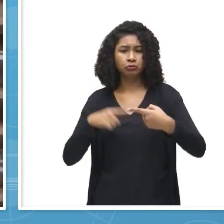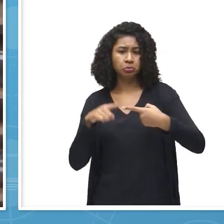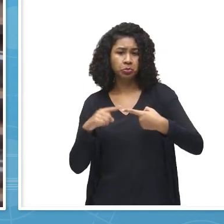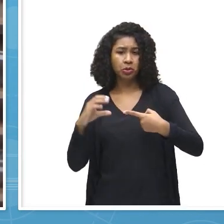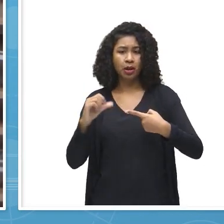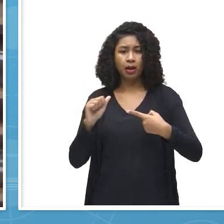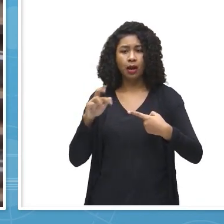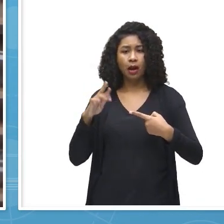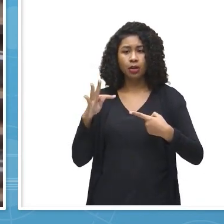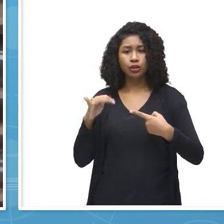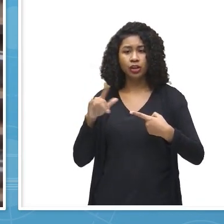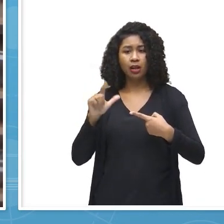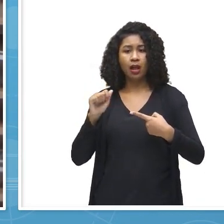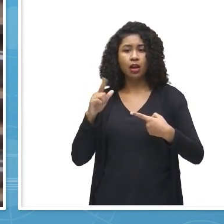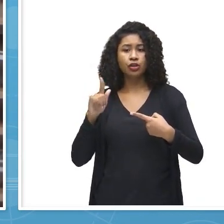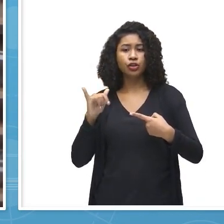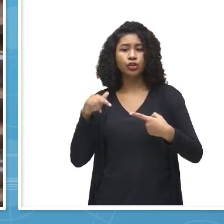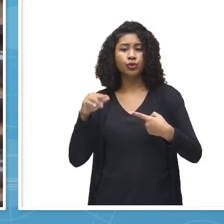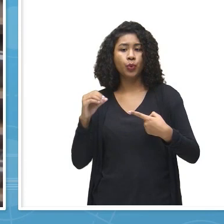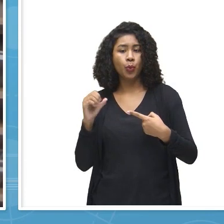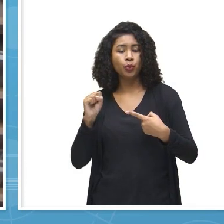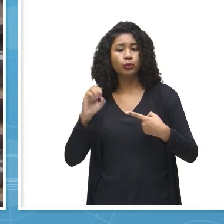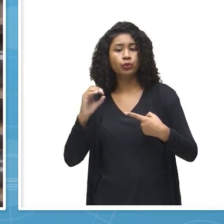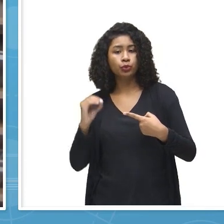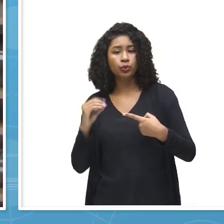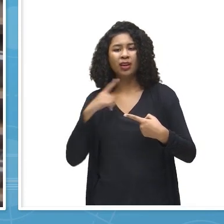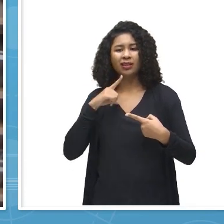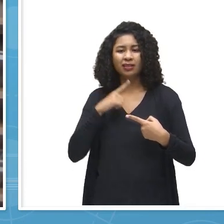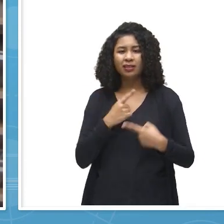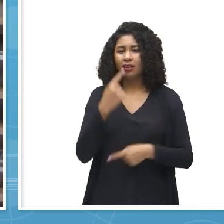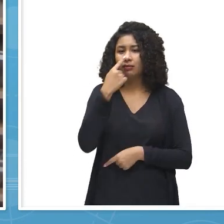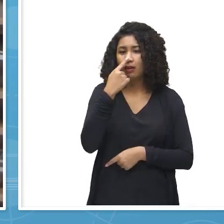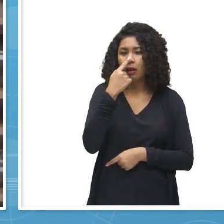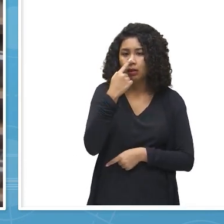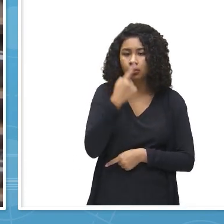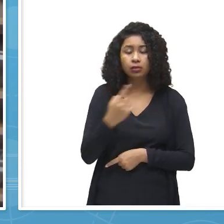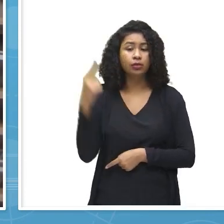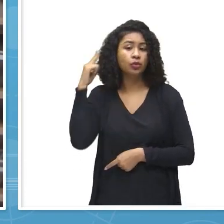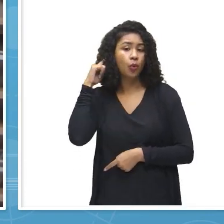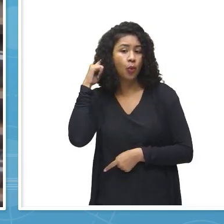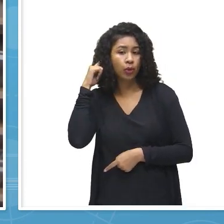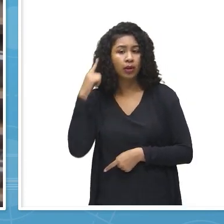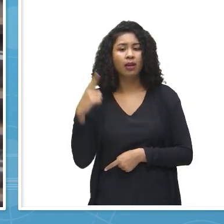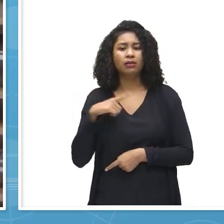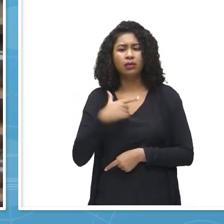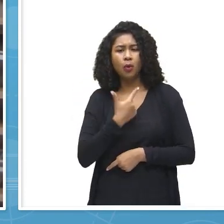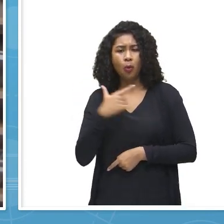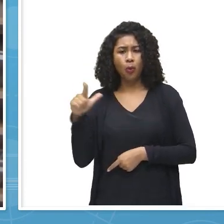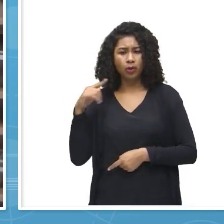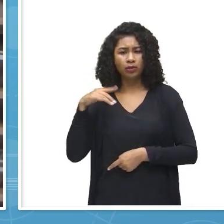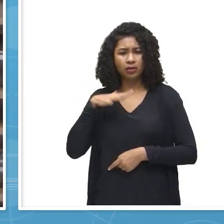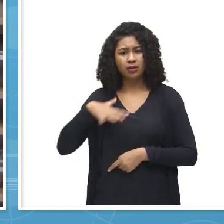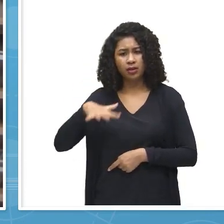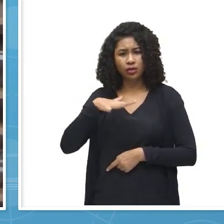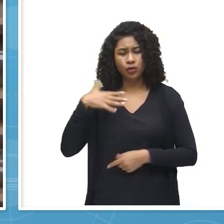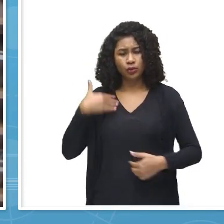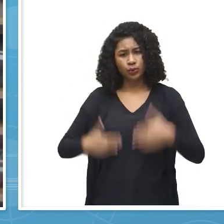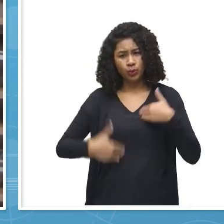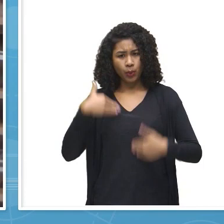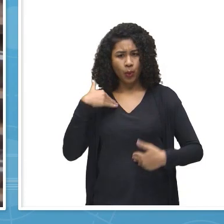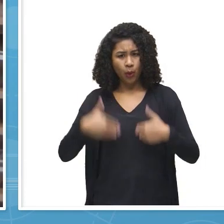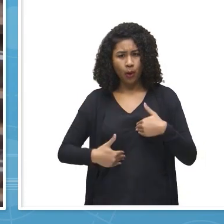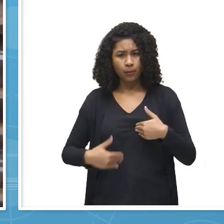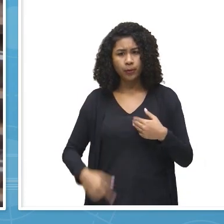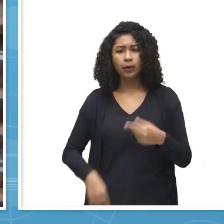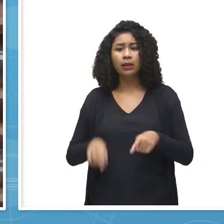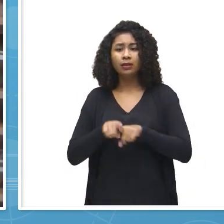encontra aqui nas nossas orelhas, na traqueia, tá, em outras partes do corpo também. E também forma os